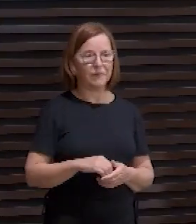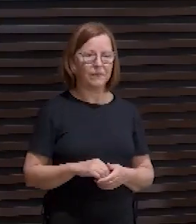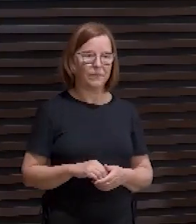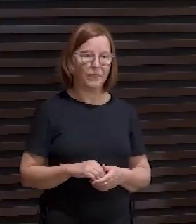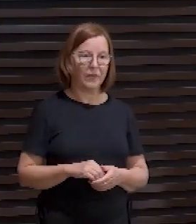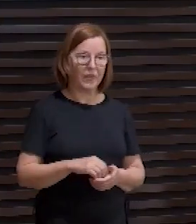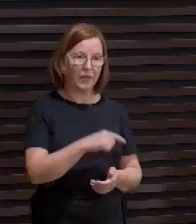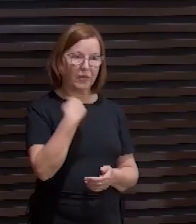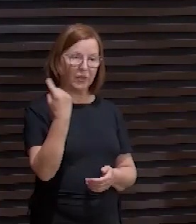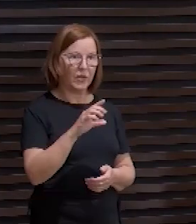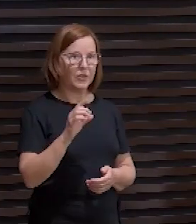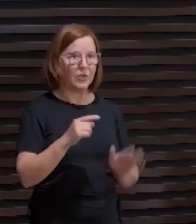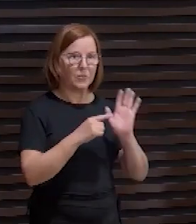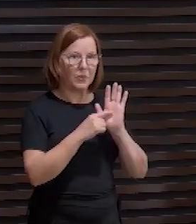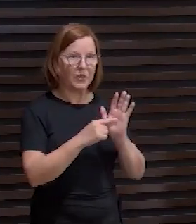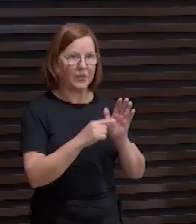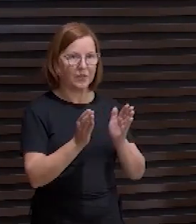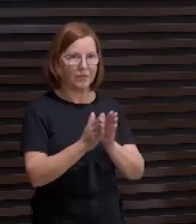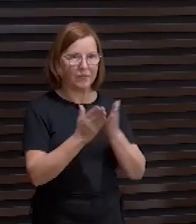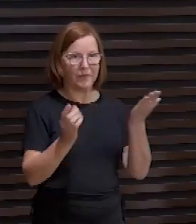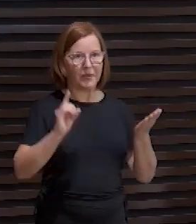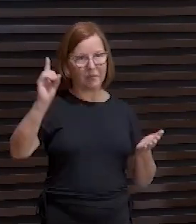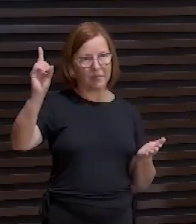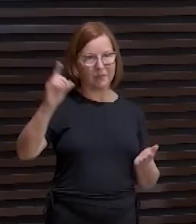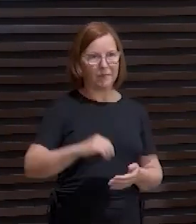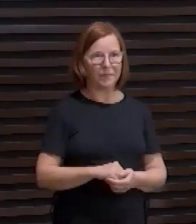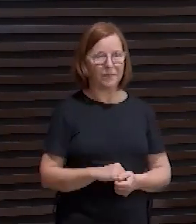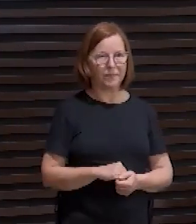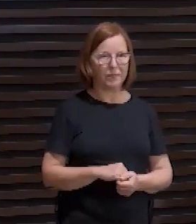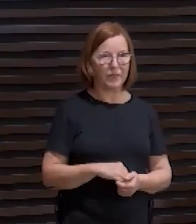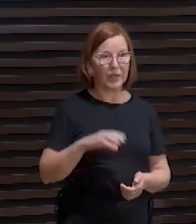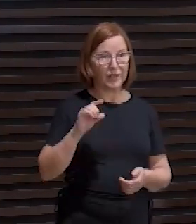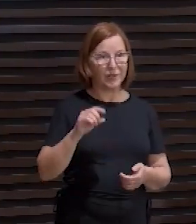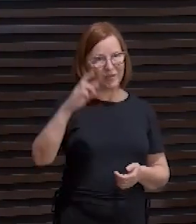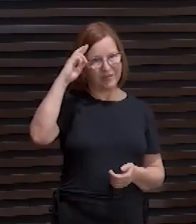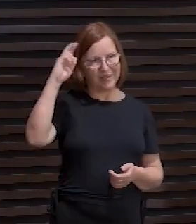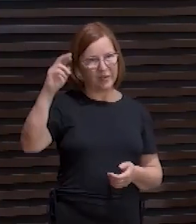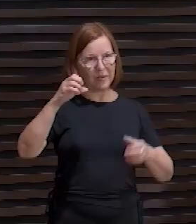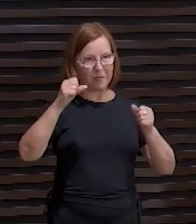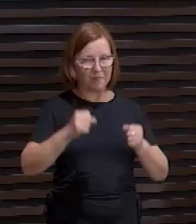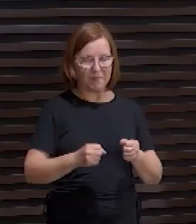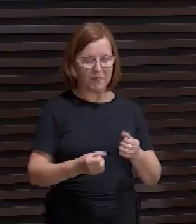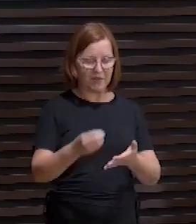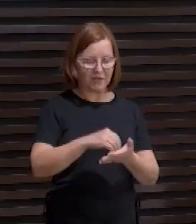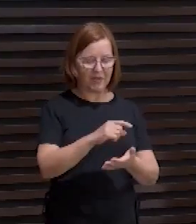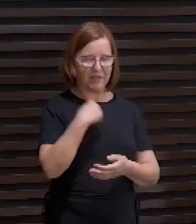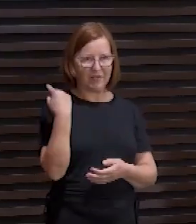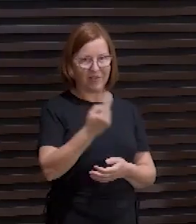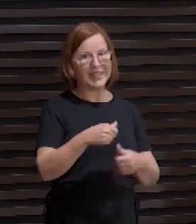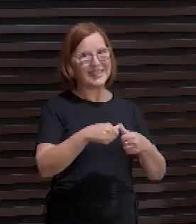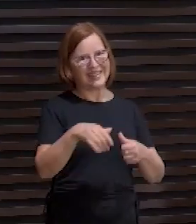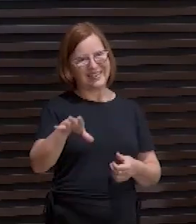Escrituras para que elas na tua frente funcionem como espelho. Só o Senhor, meus irmãos, pode colocar em nós esse